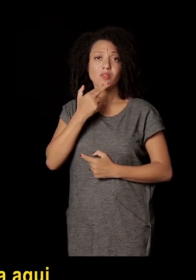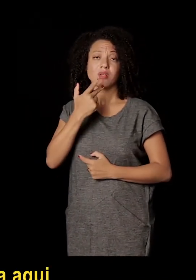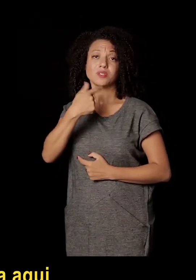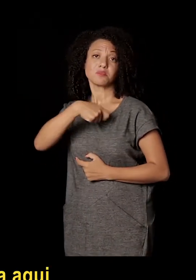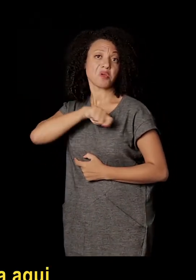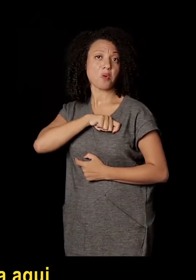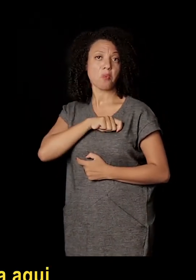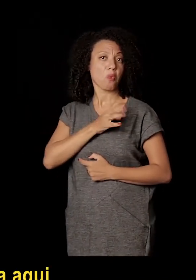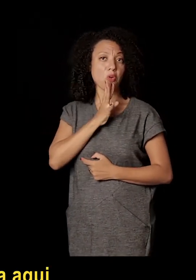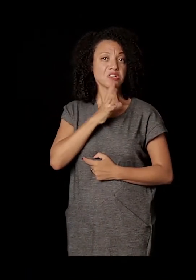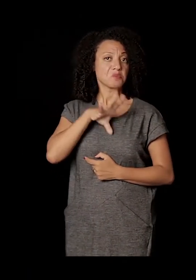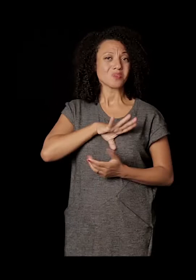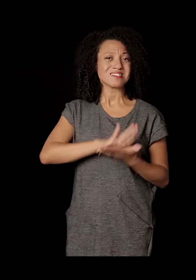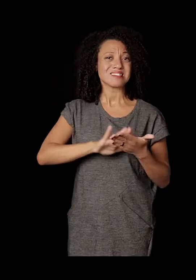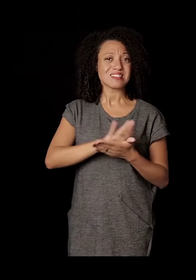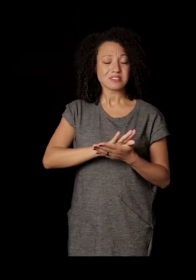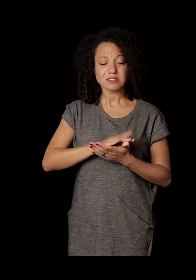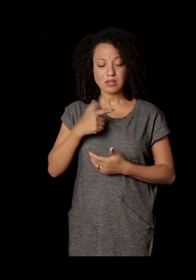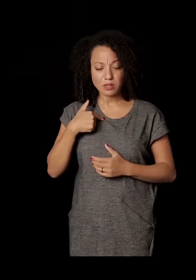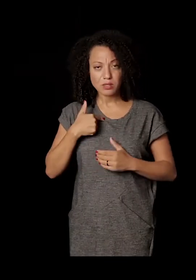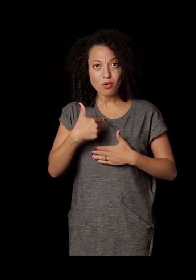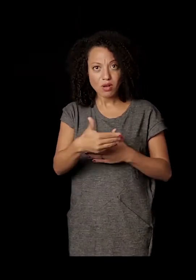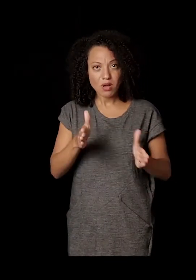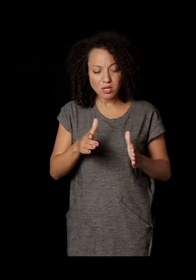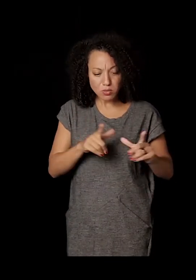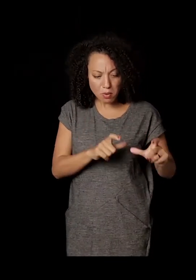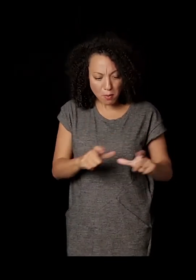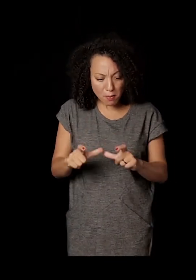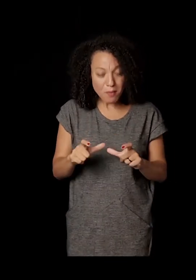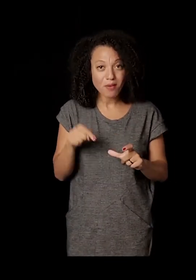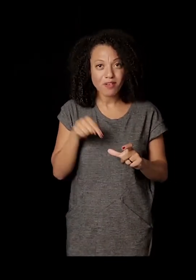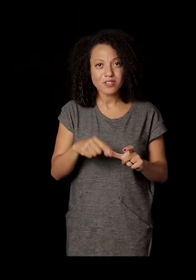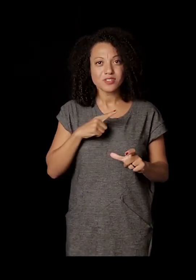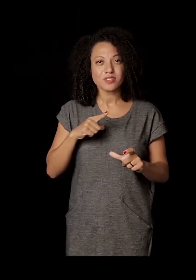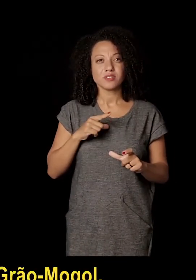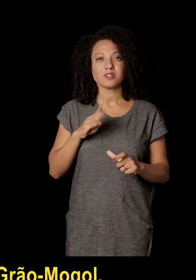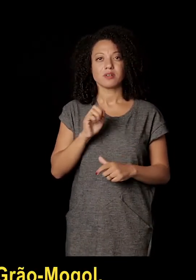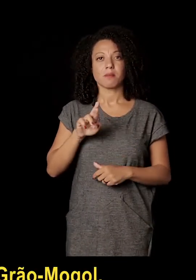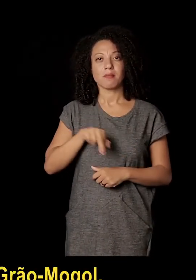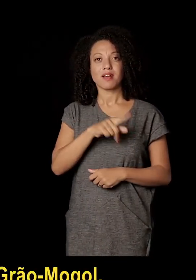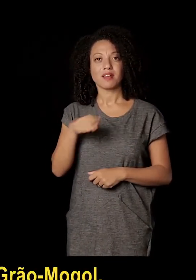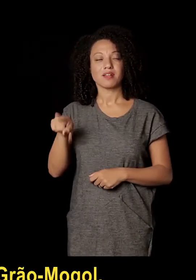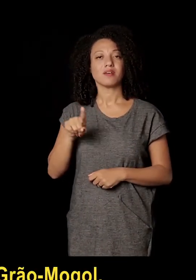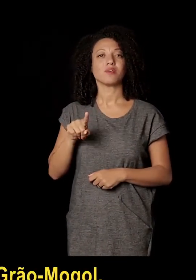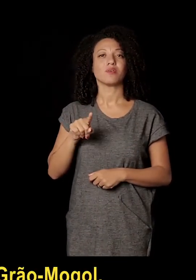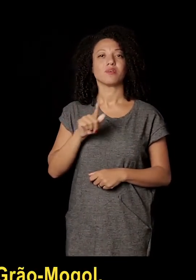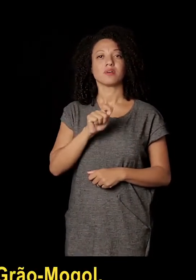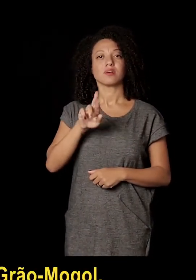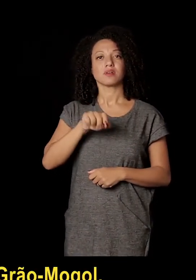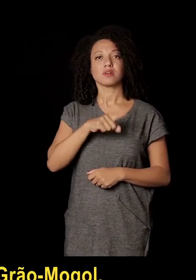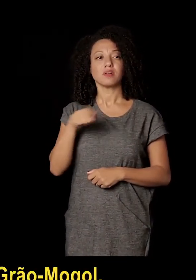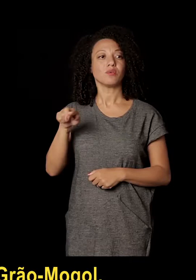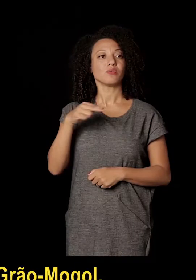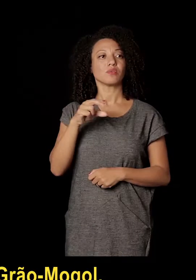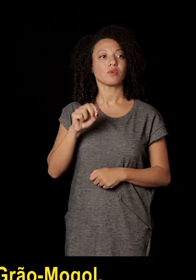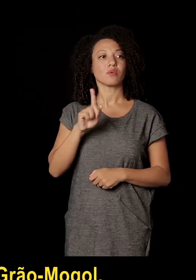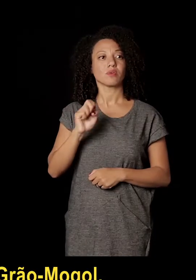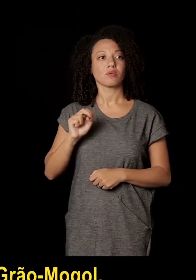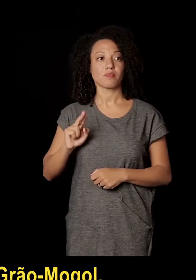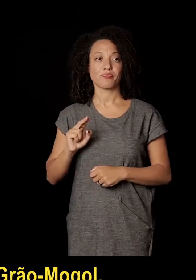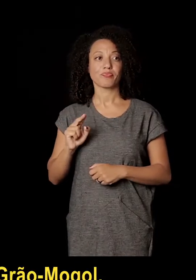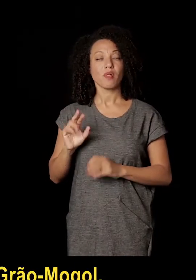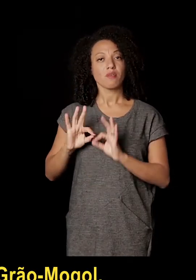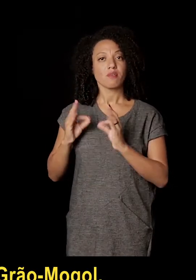Brasil. Eu só falava espanhol, não falava português. Então eu vou fuçar na caixa de sapatos e acho uma imagem do Barão de Grão Mogol, parente